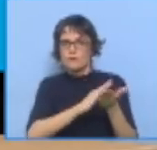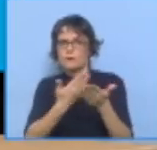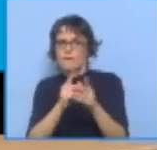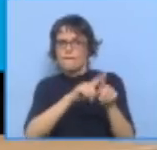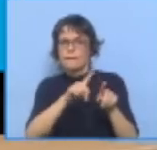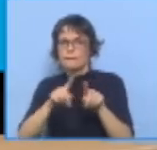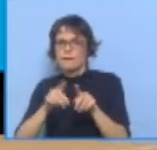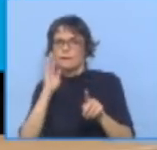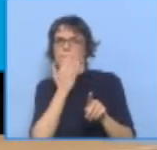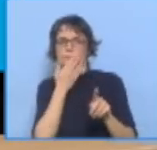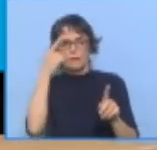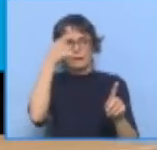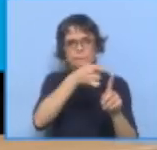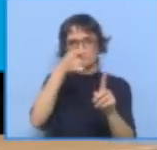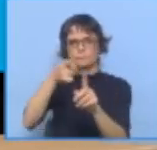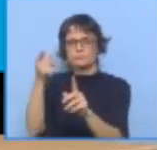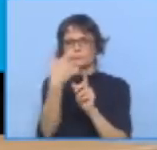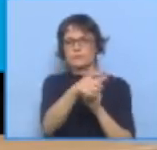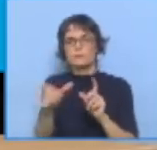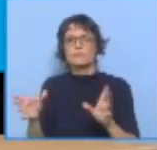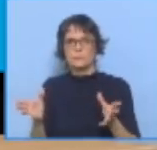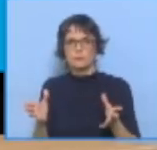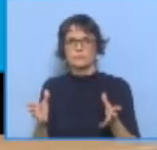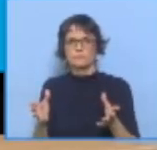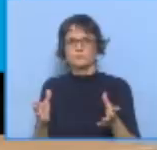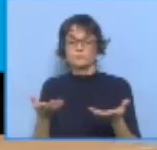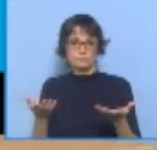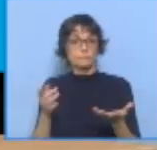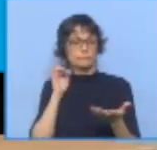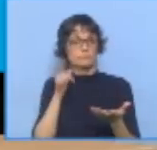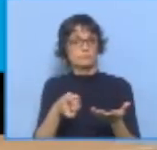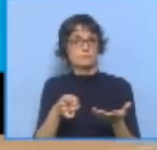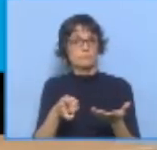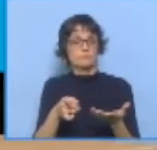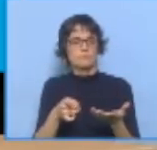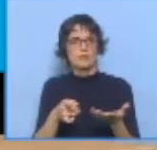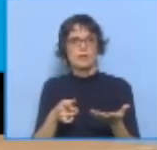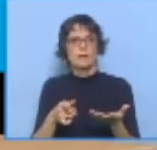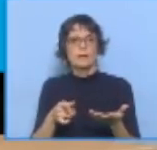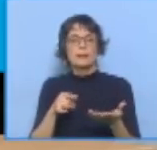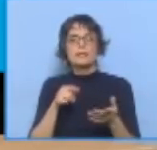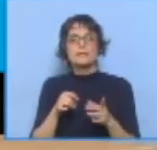portuguesa, a tradução da Bíblia em português corrente. E esse sim, esse tiveram a preocupação